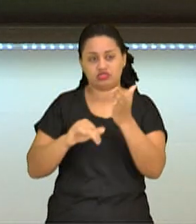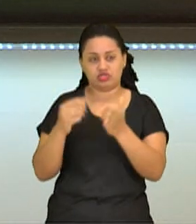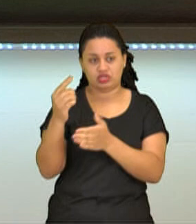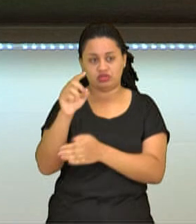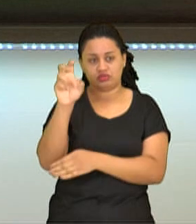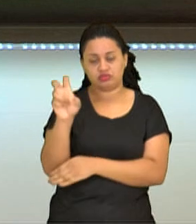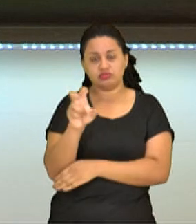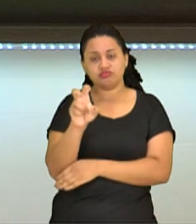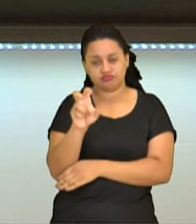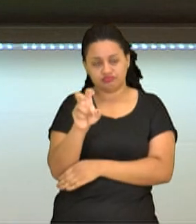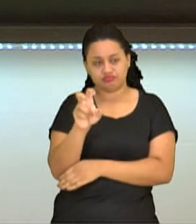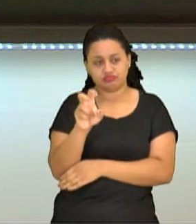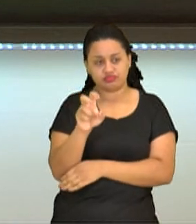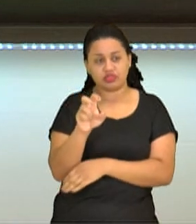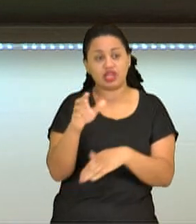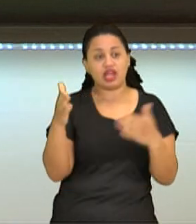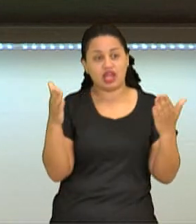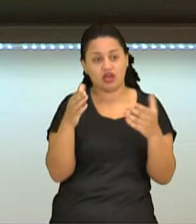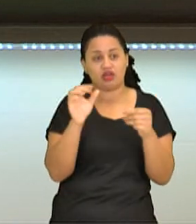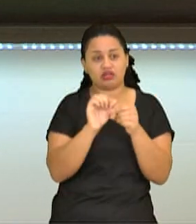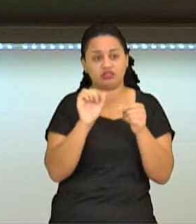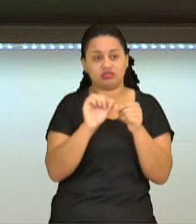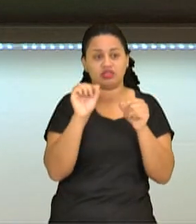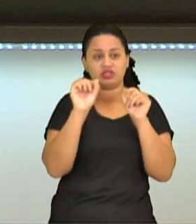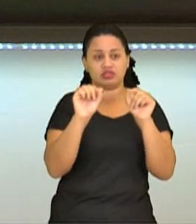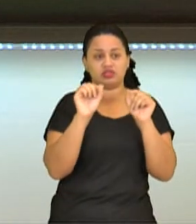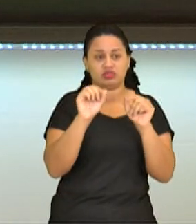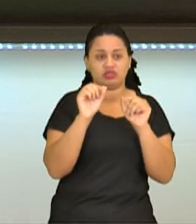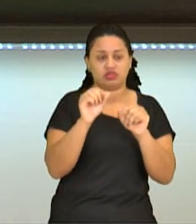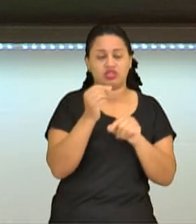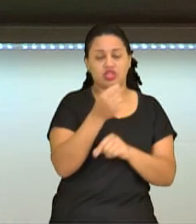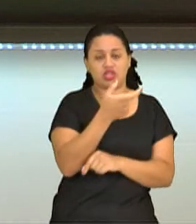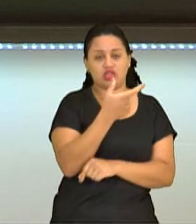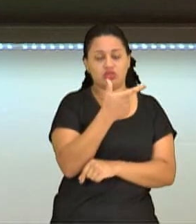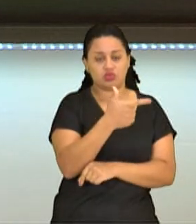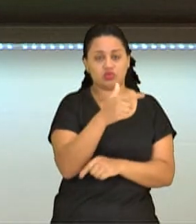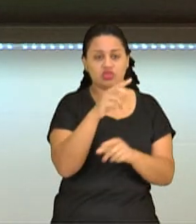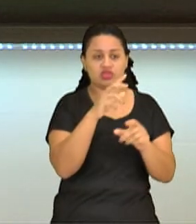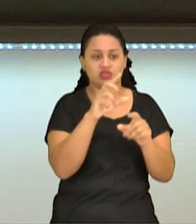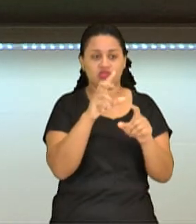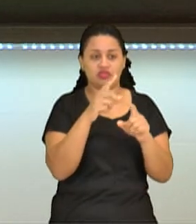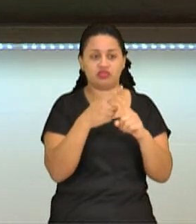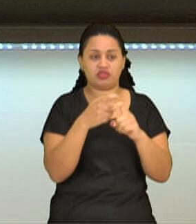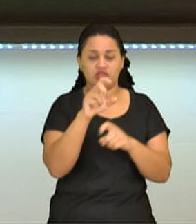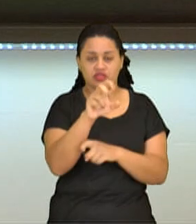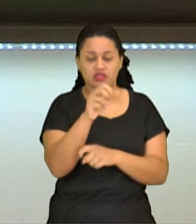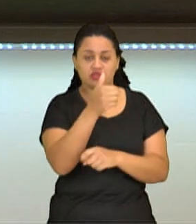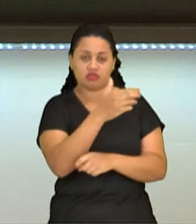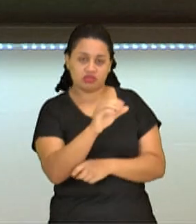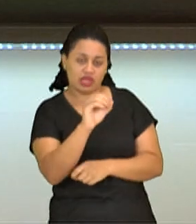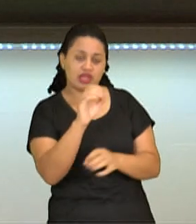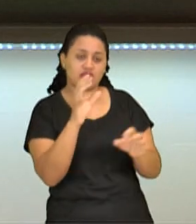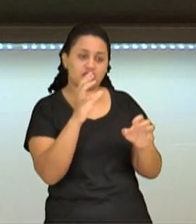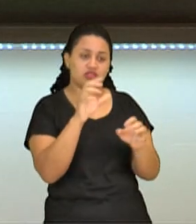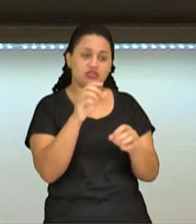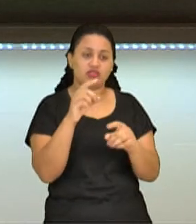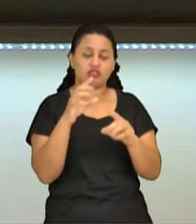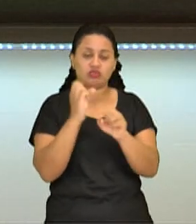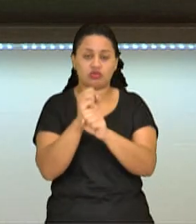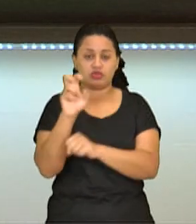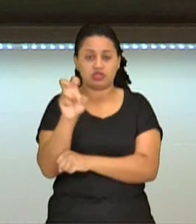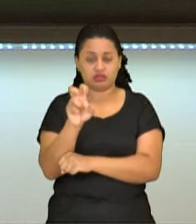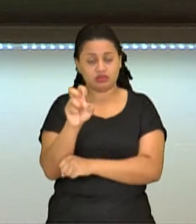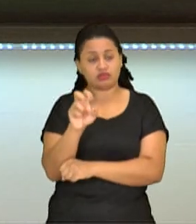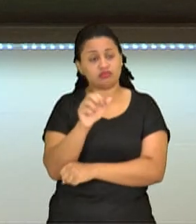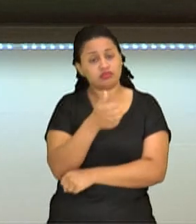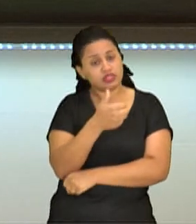1, 5. Agora eu vou resolver a multiplicação. 2 vezes 5, 10. 10 mais 5, 15.